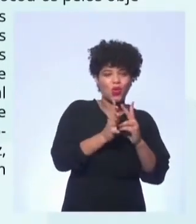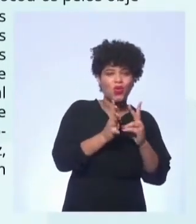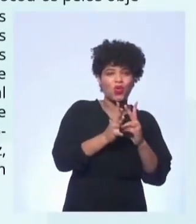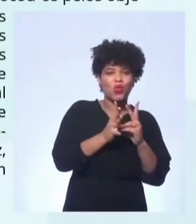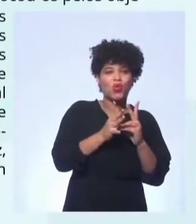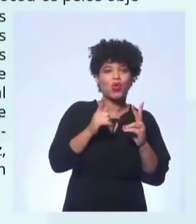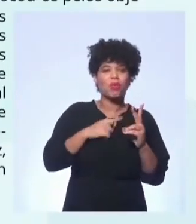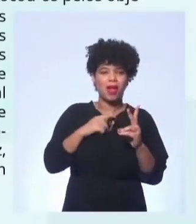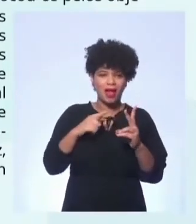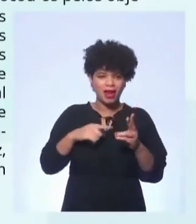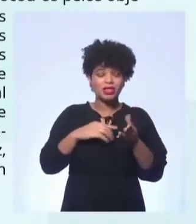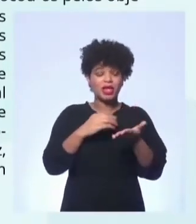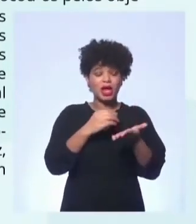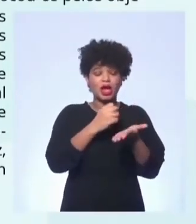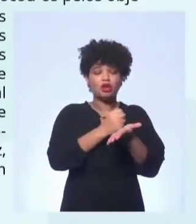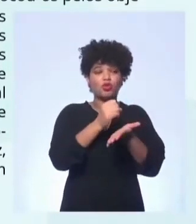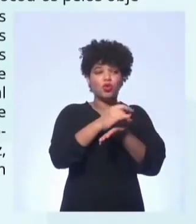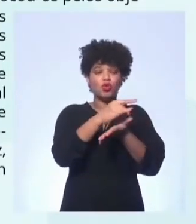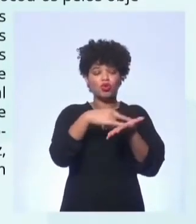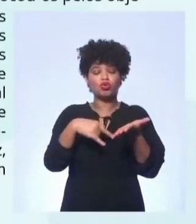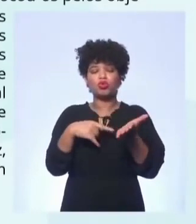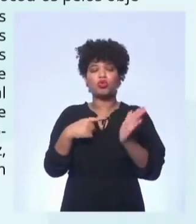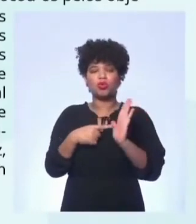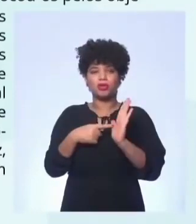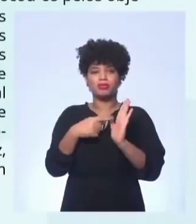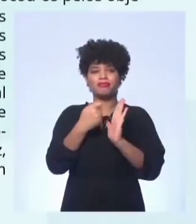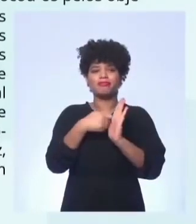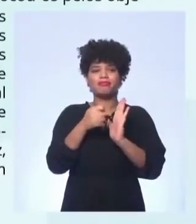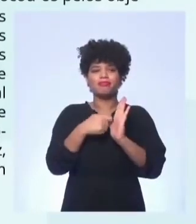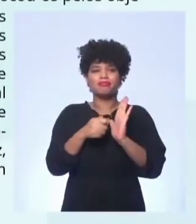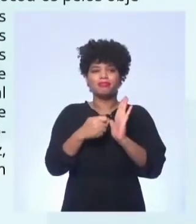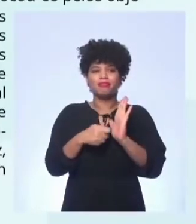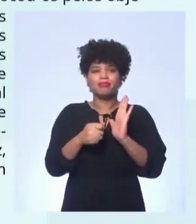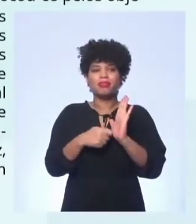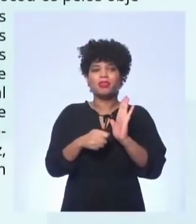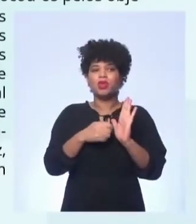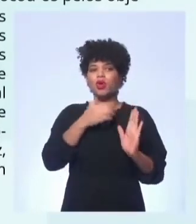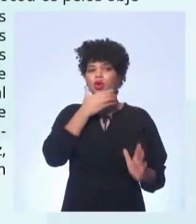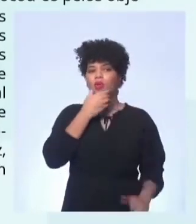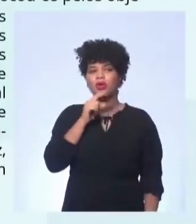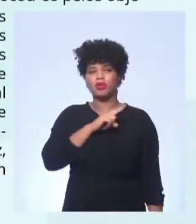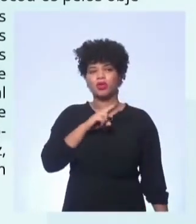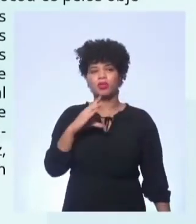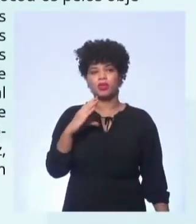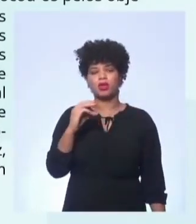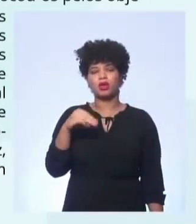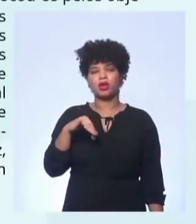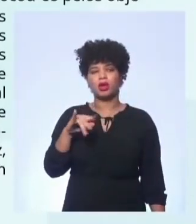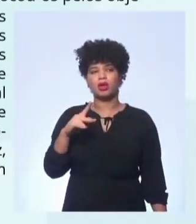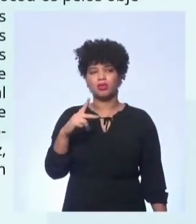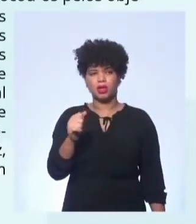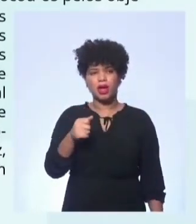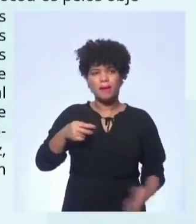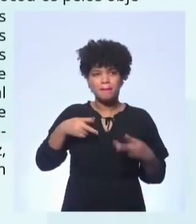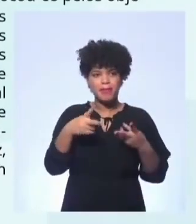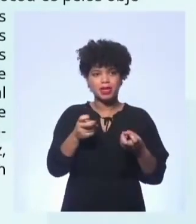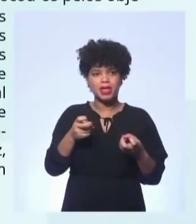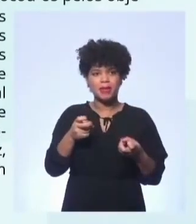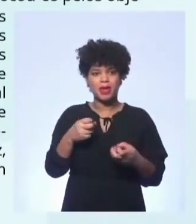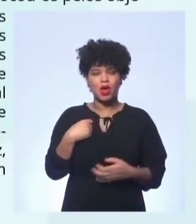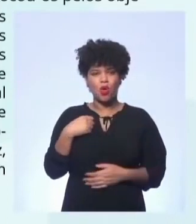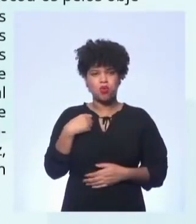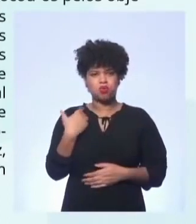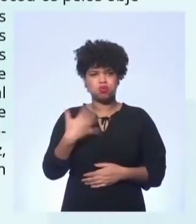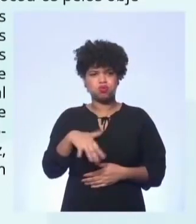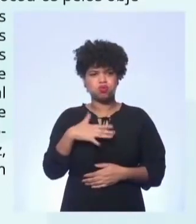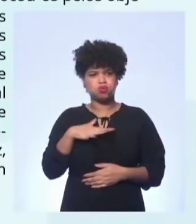está documentado na carta escrita por Caminha. O choque cultural foi